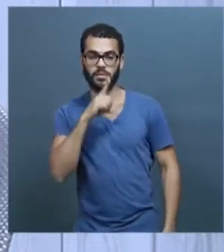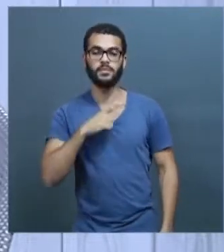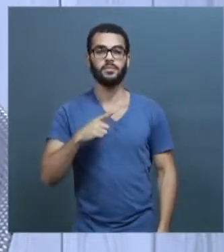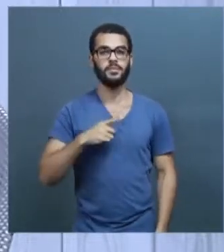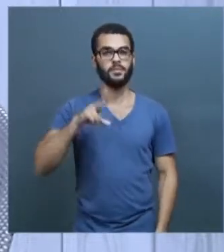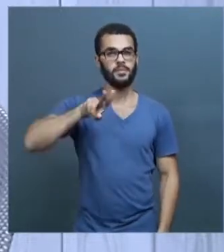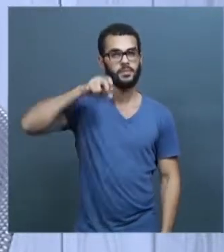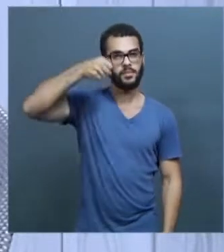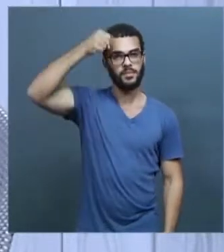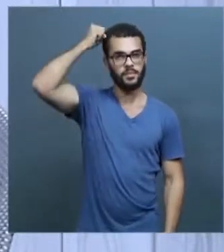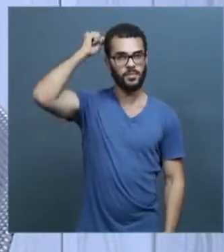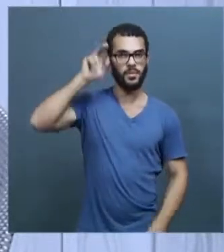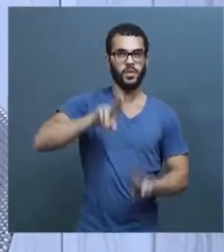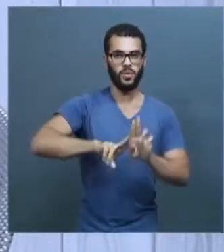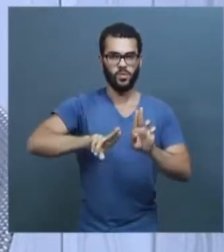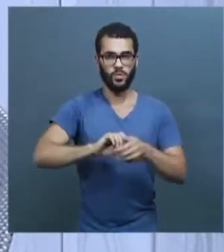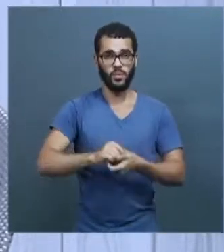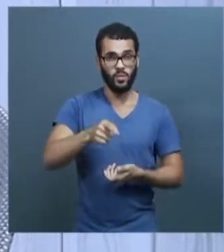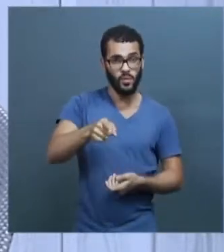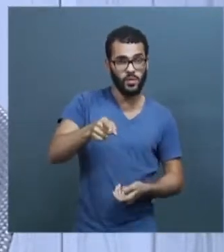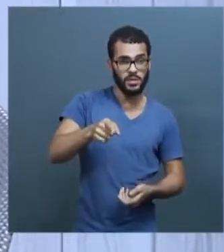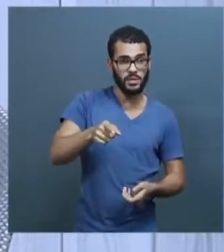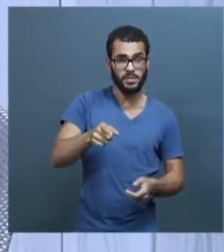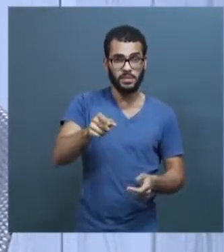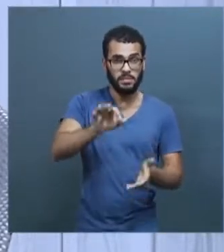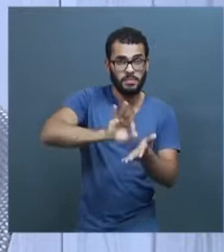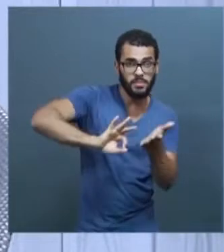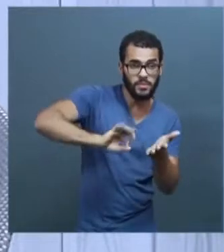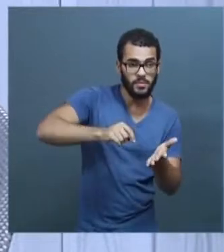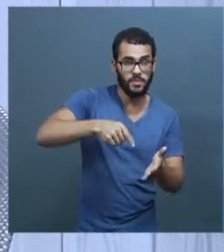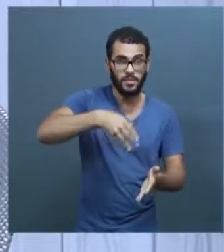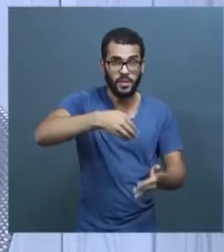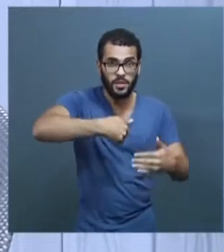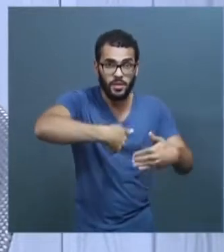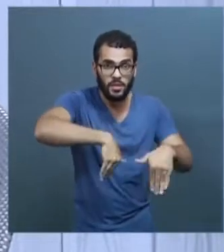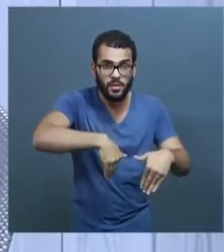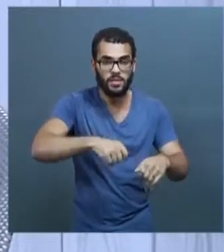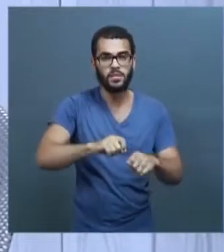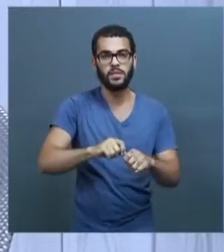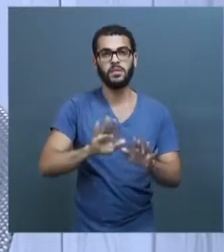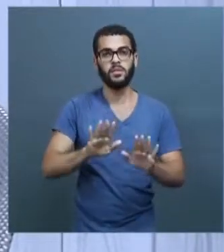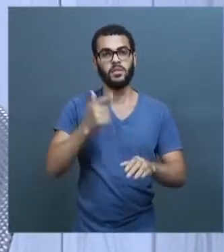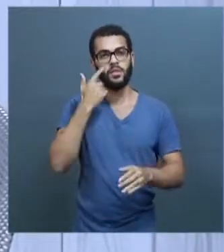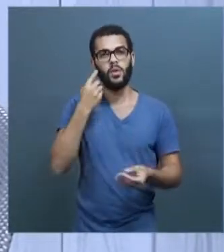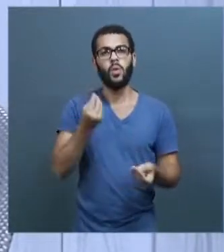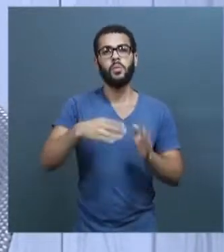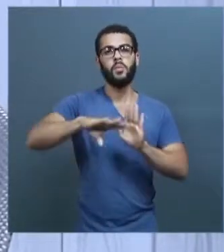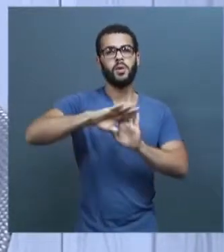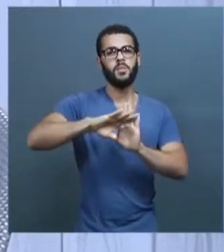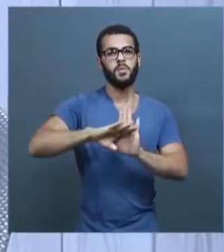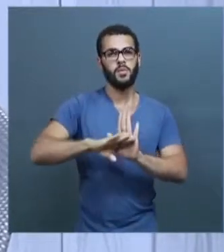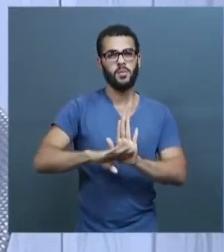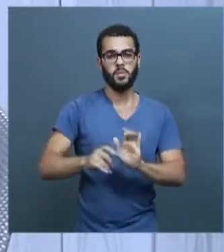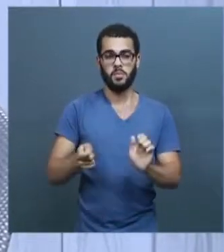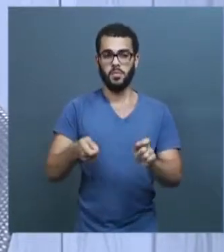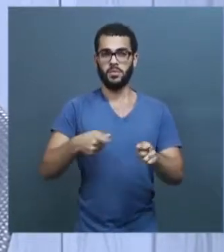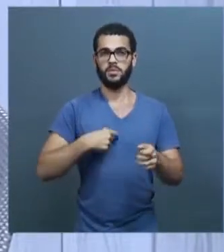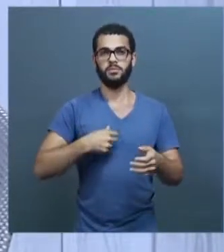Então, se você é um dos candidatos, saiba como proceder para que nada dê errado neste dia tão